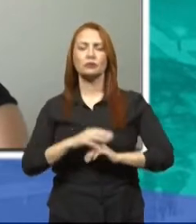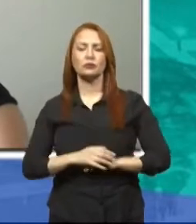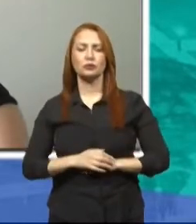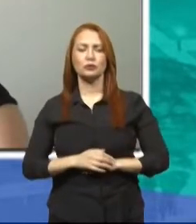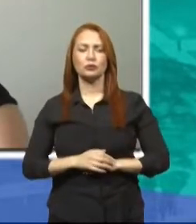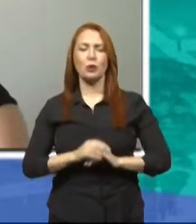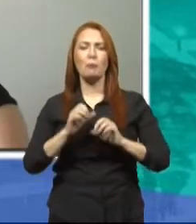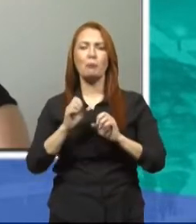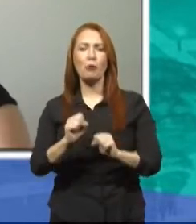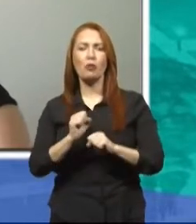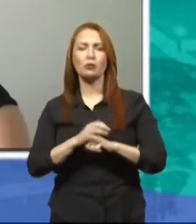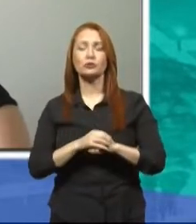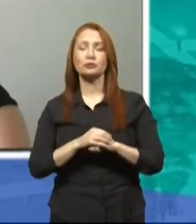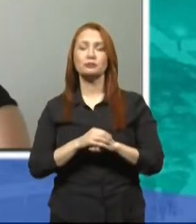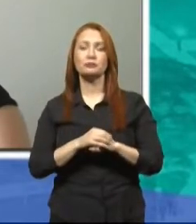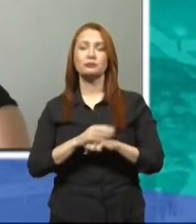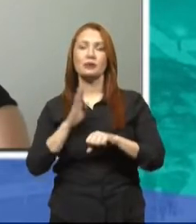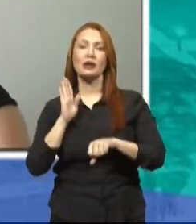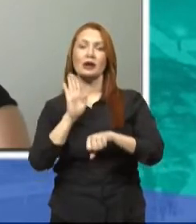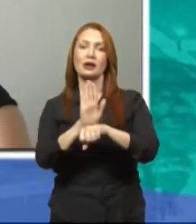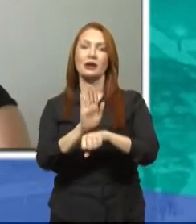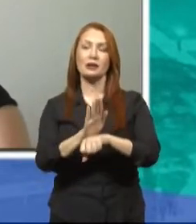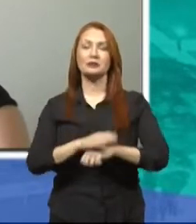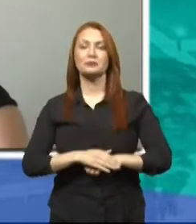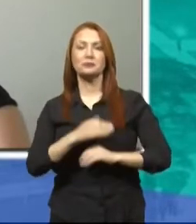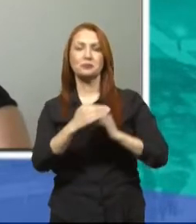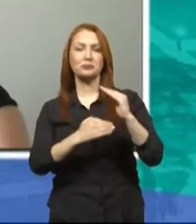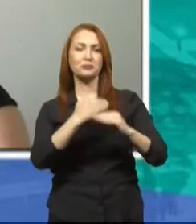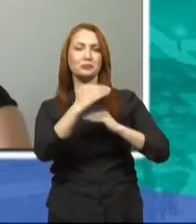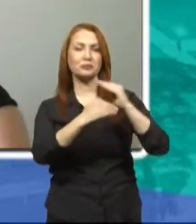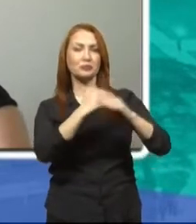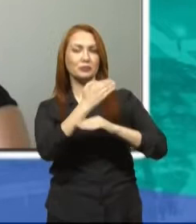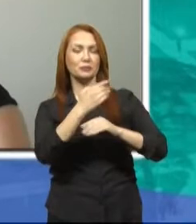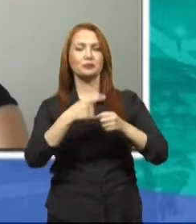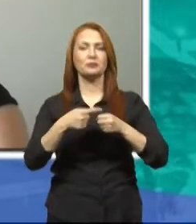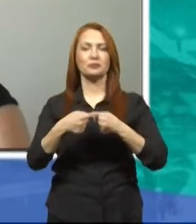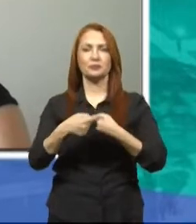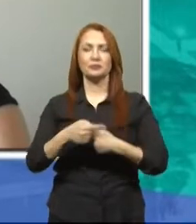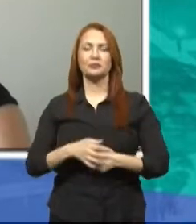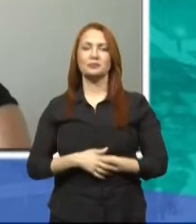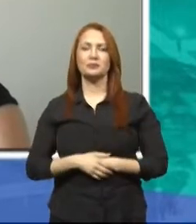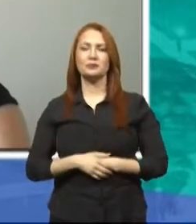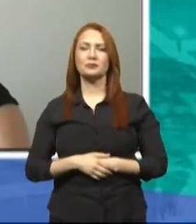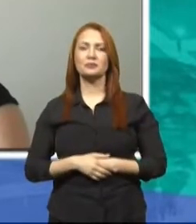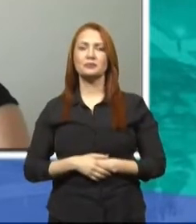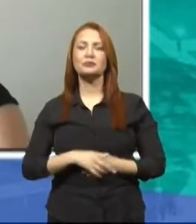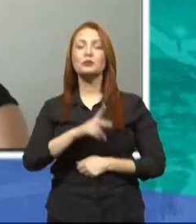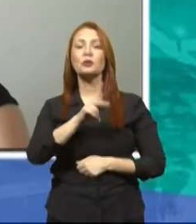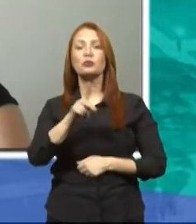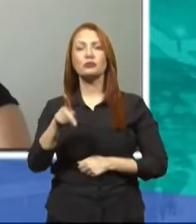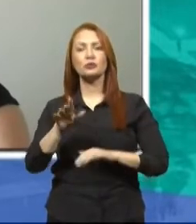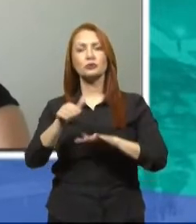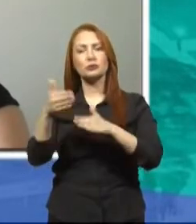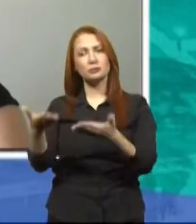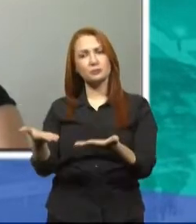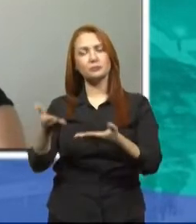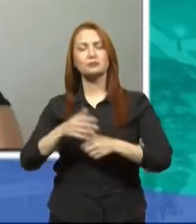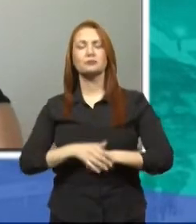nos auxiliar no desenvolvimento das cidades. Professor Demi Gettigo, por